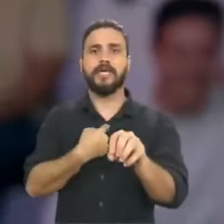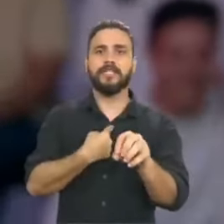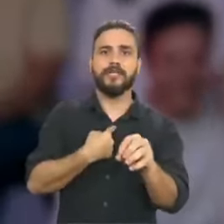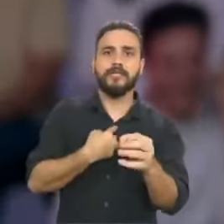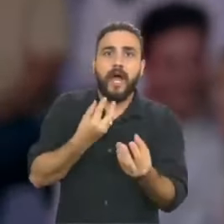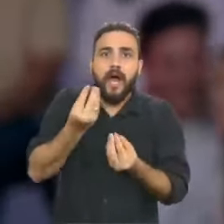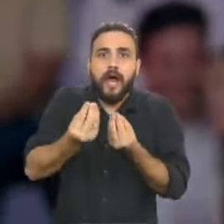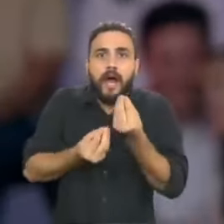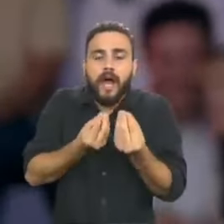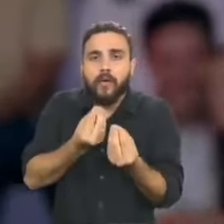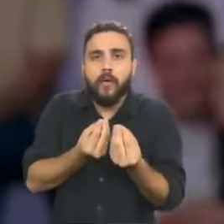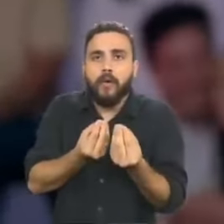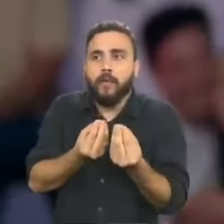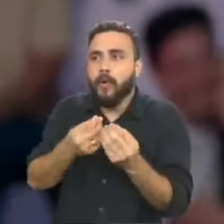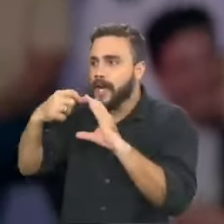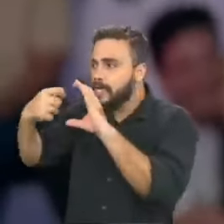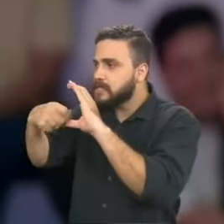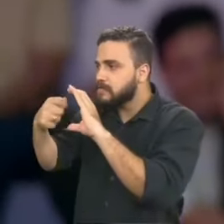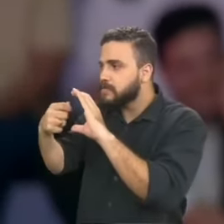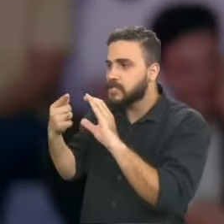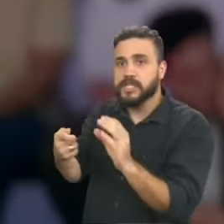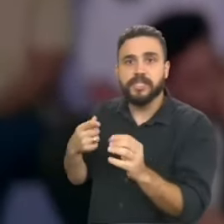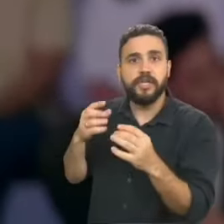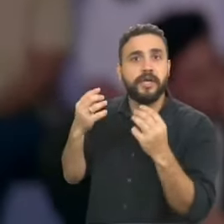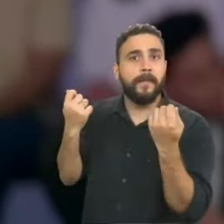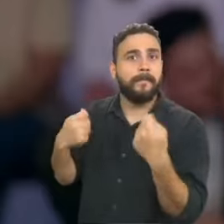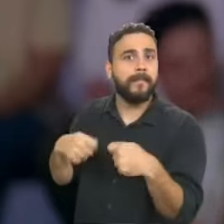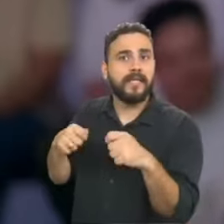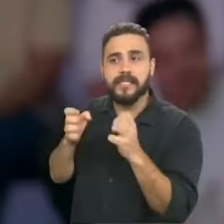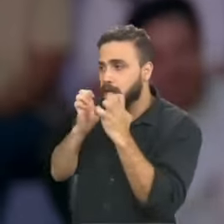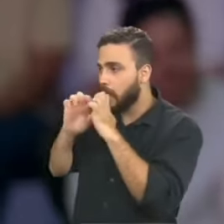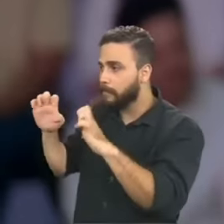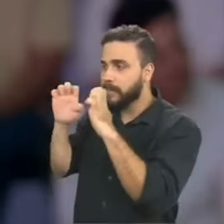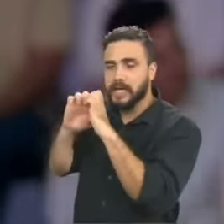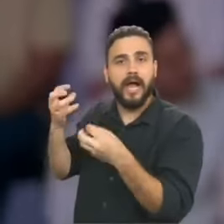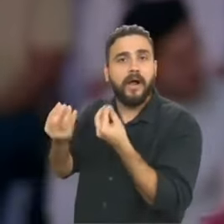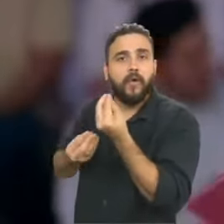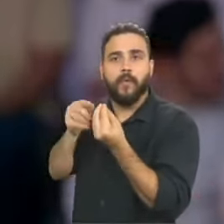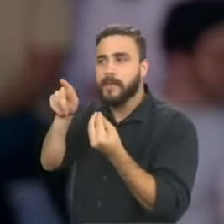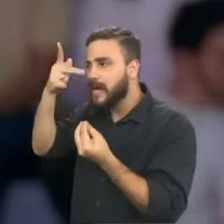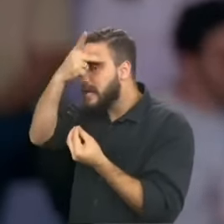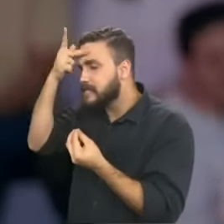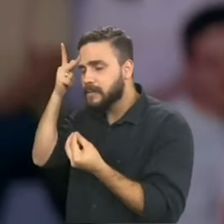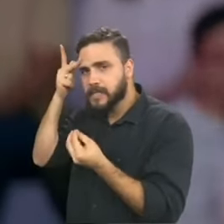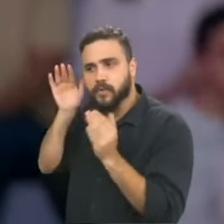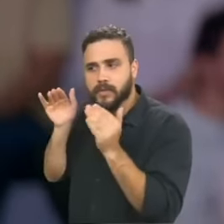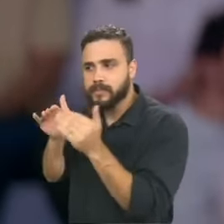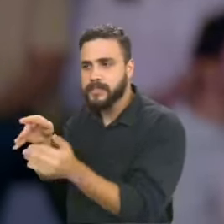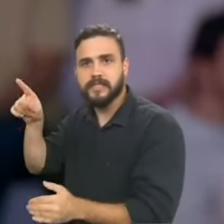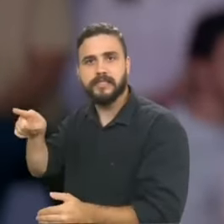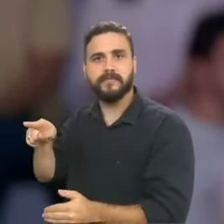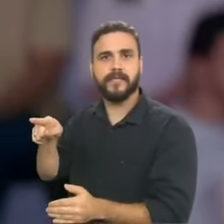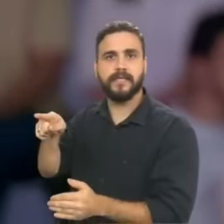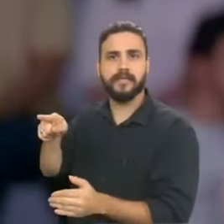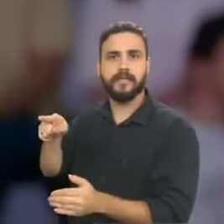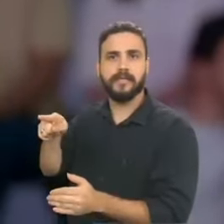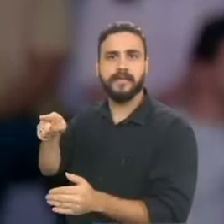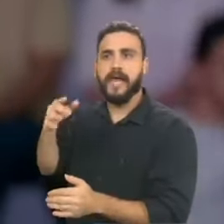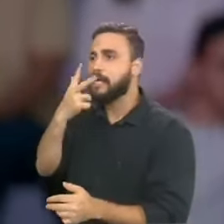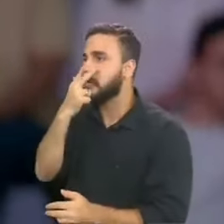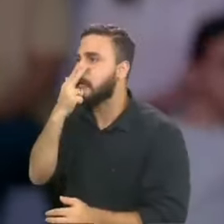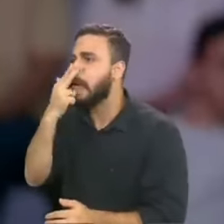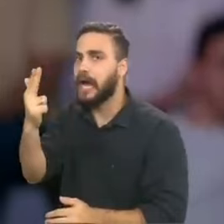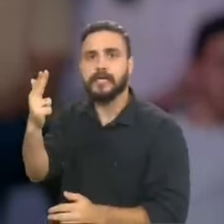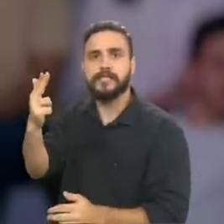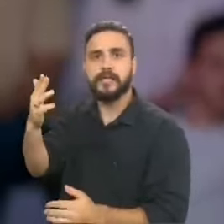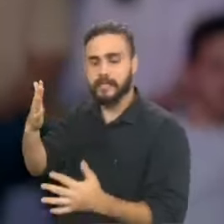a gente tem aí a democracia e temos também a questão do Estado, que fala, né, que você tem direito de ser o que você quiser, e a